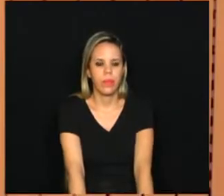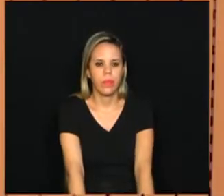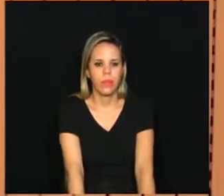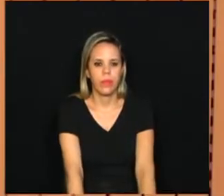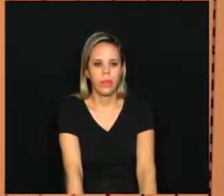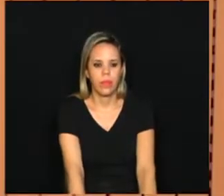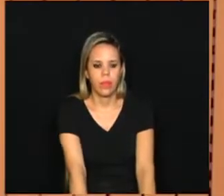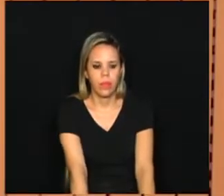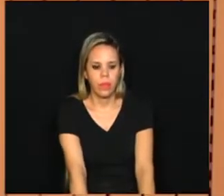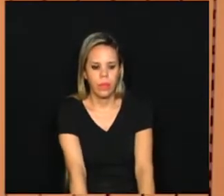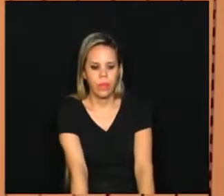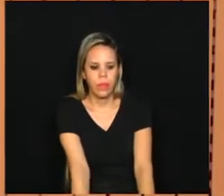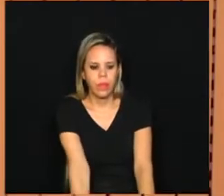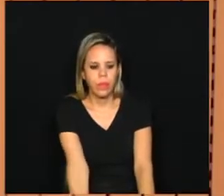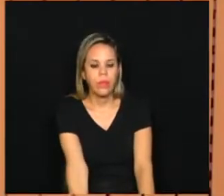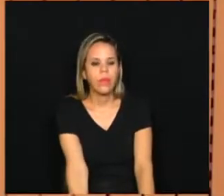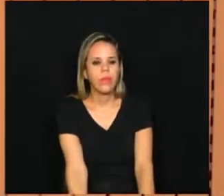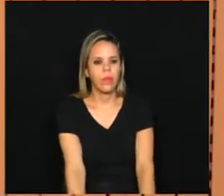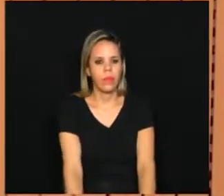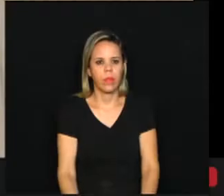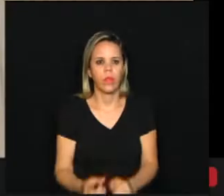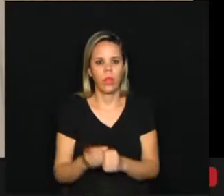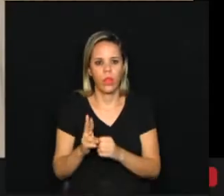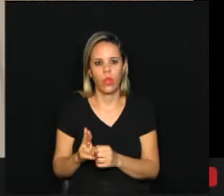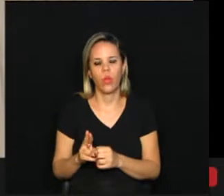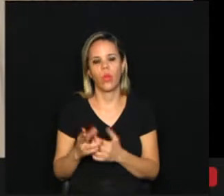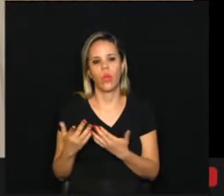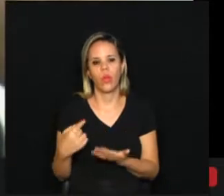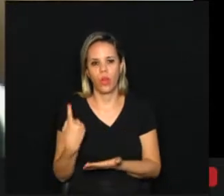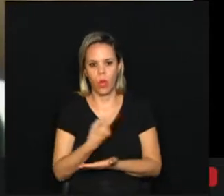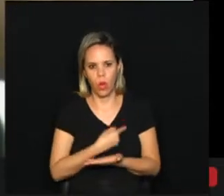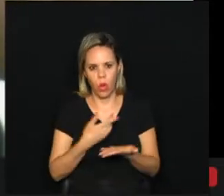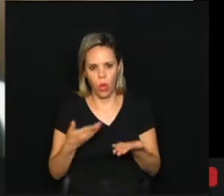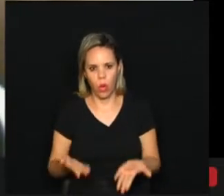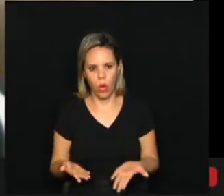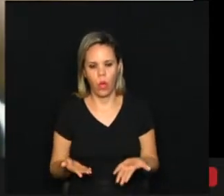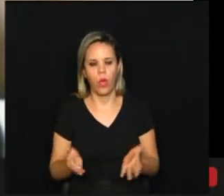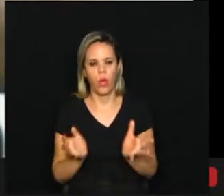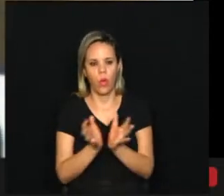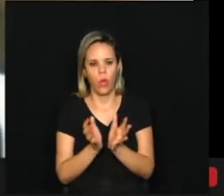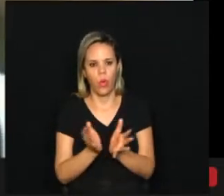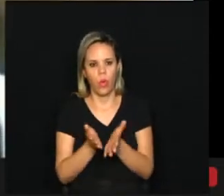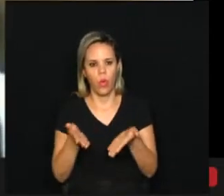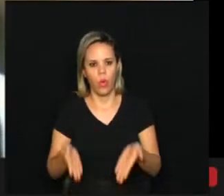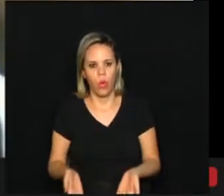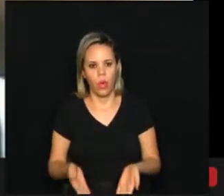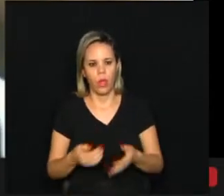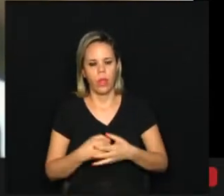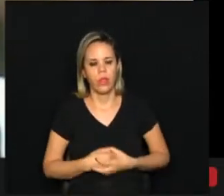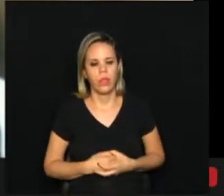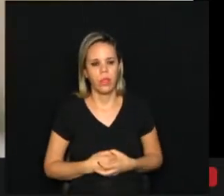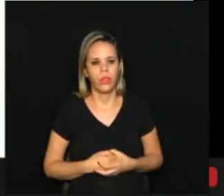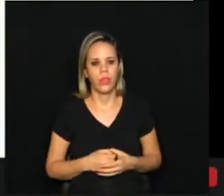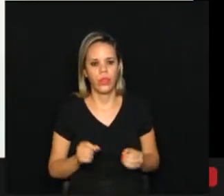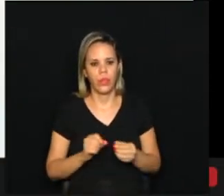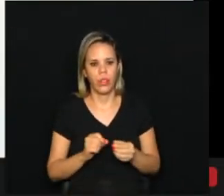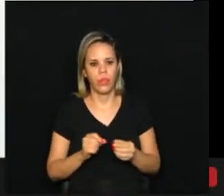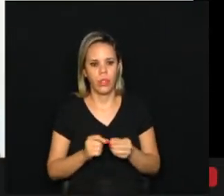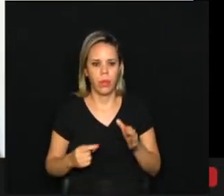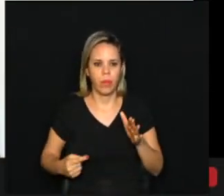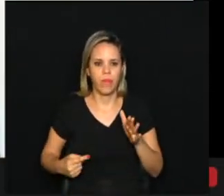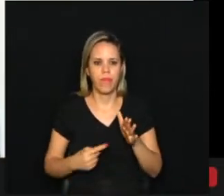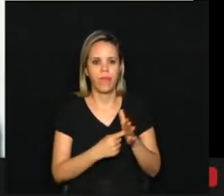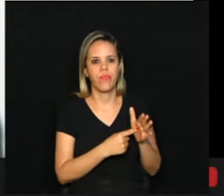parâmetro. Doutor Dimitri, nós, como comissão aqui, fizemos uma